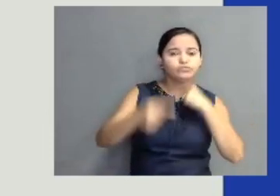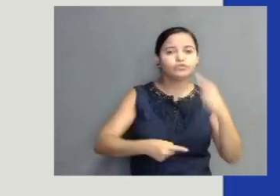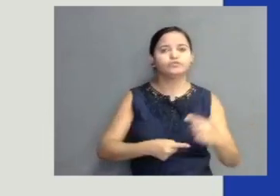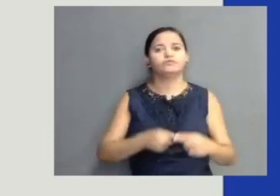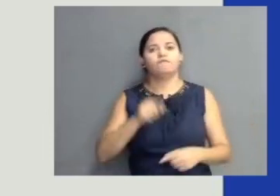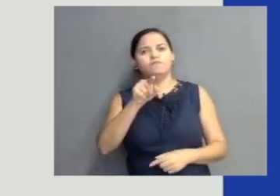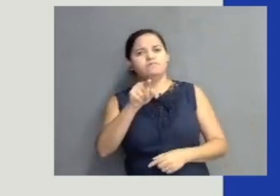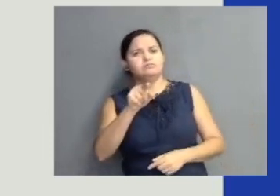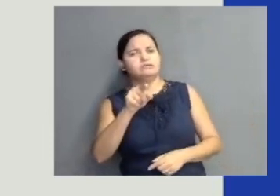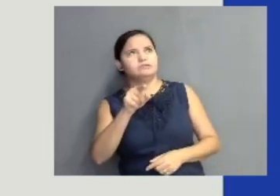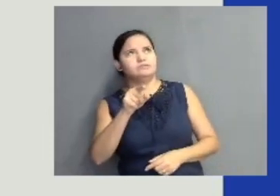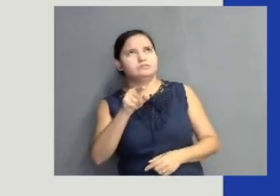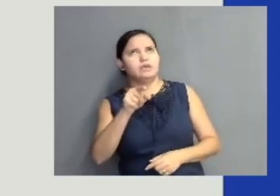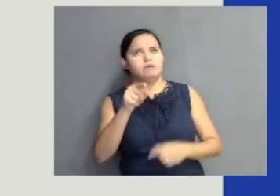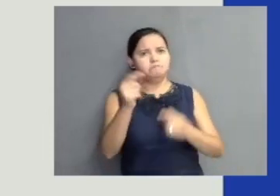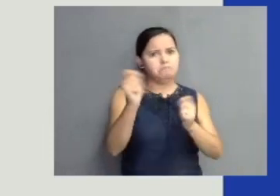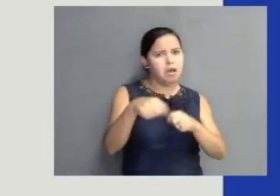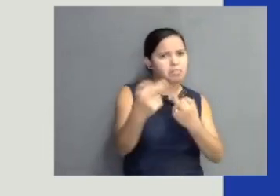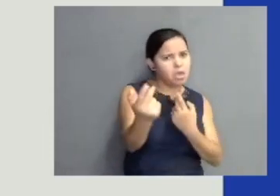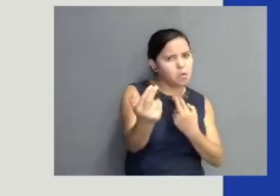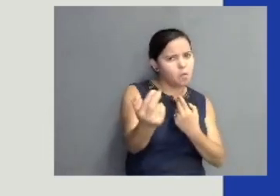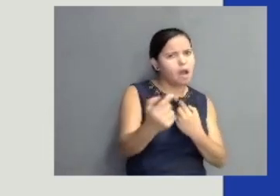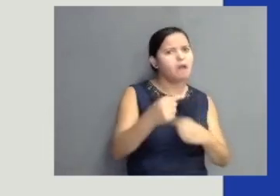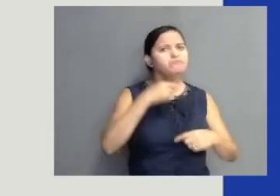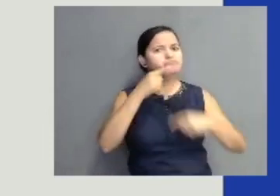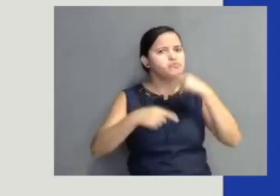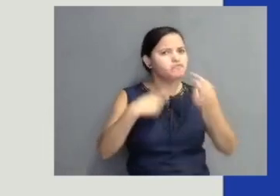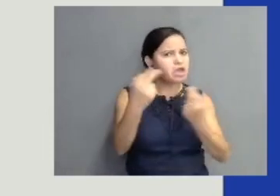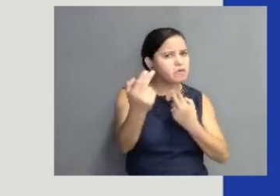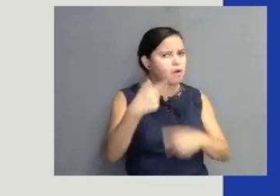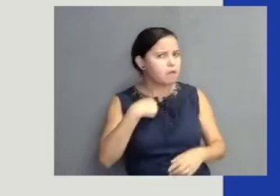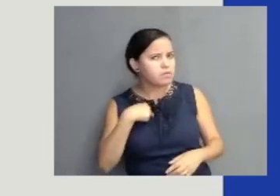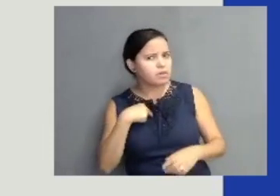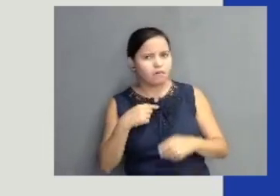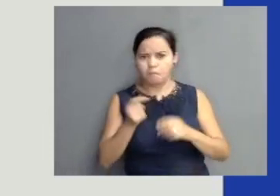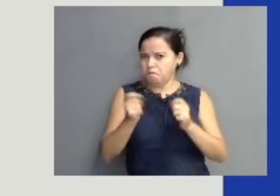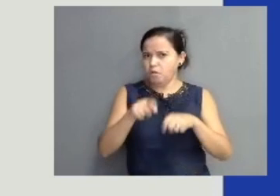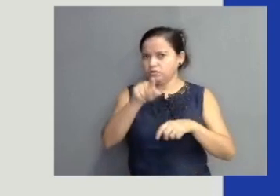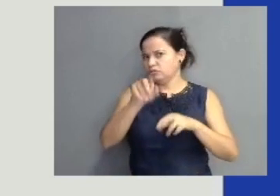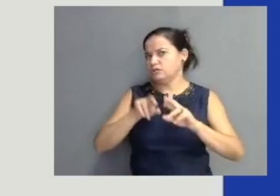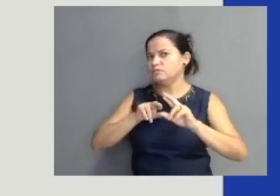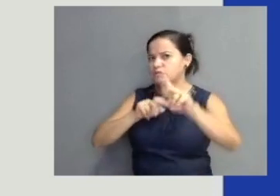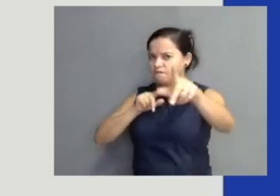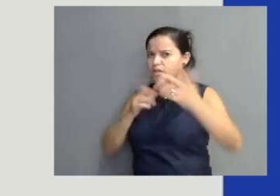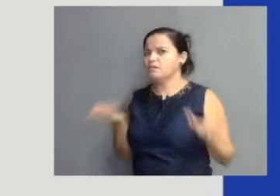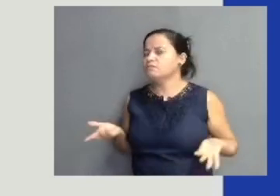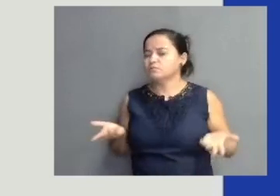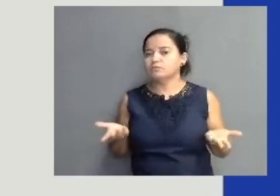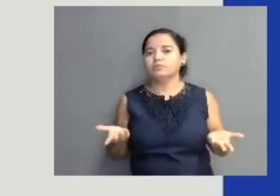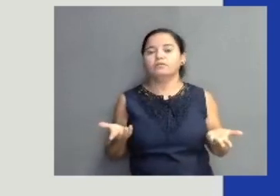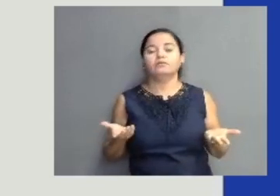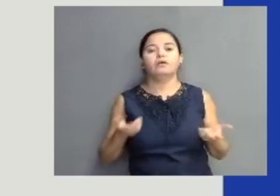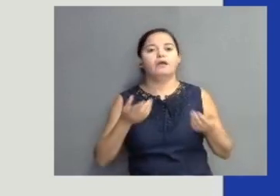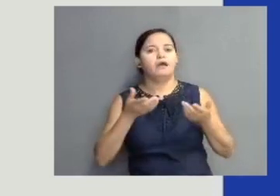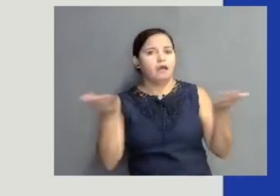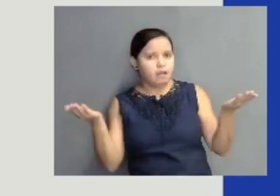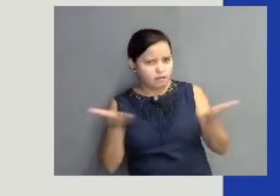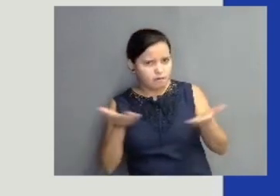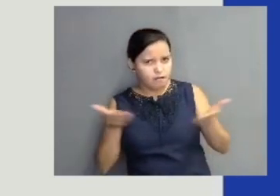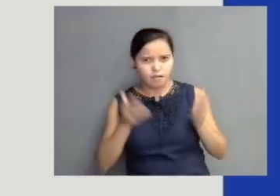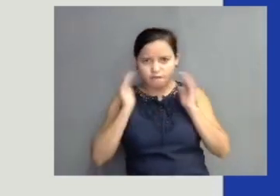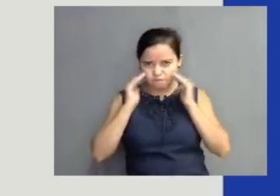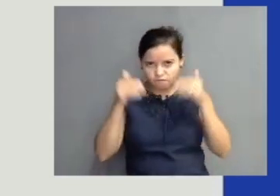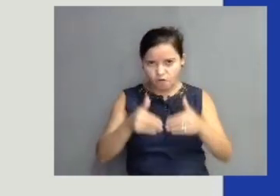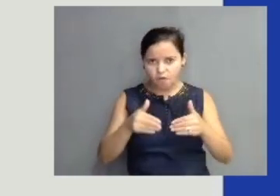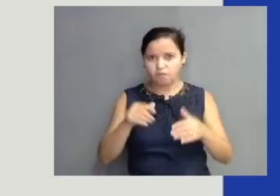não ter as mesmas dúvidas ou ter outras diferentes. Então não se prenda a essa correção, a